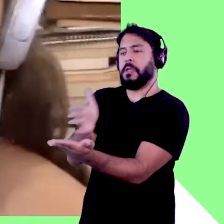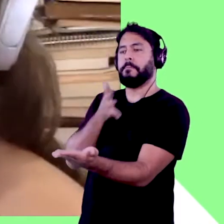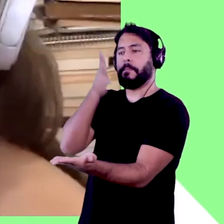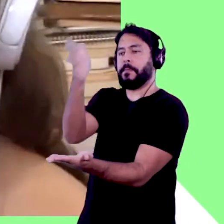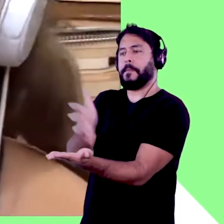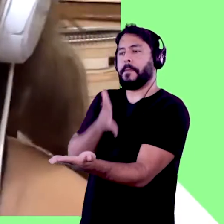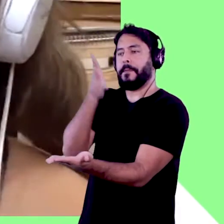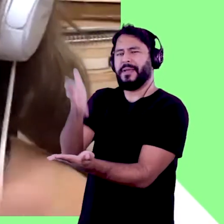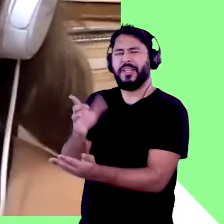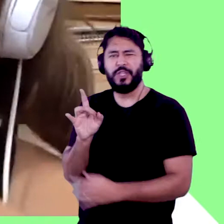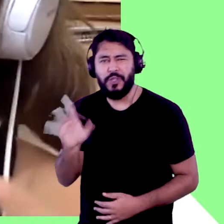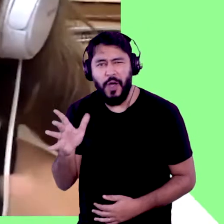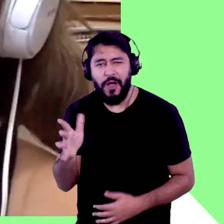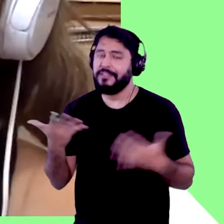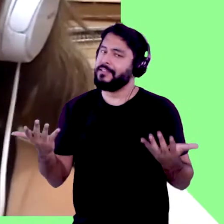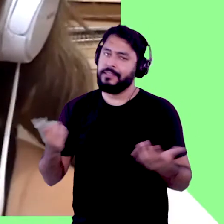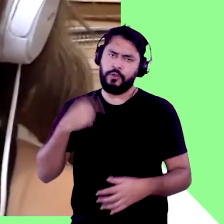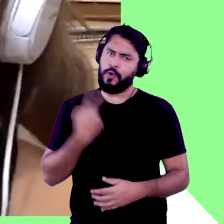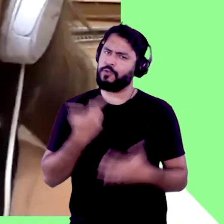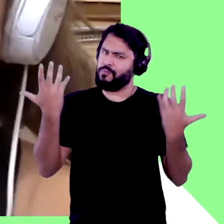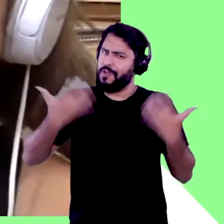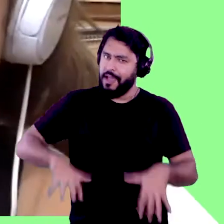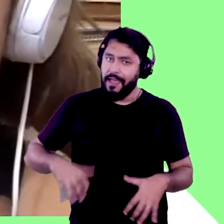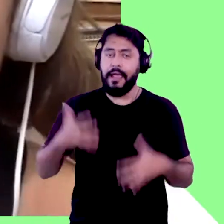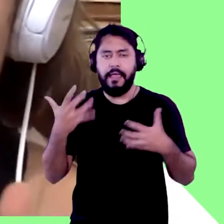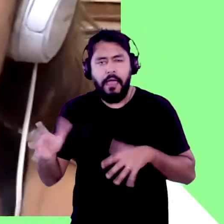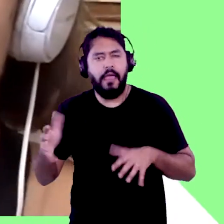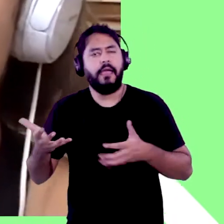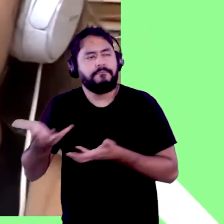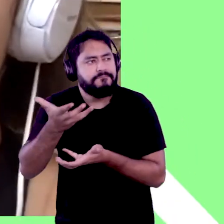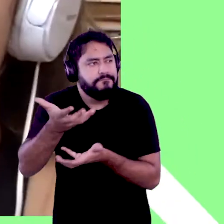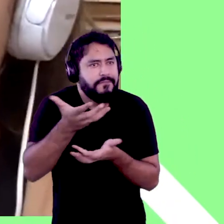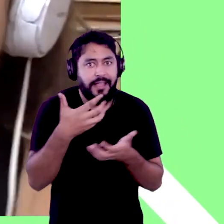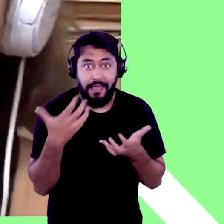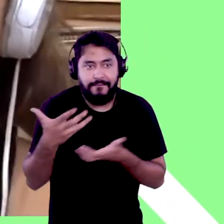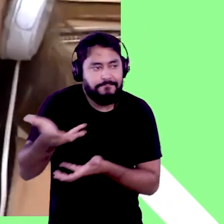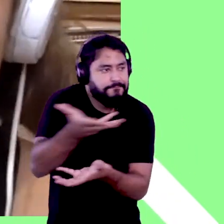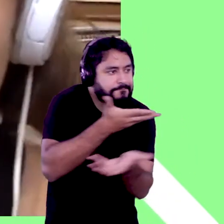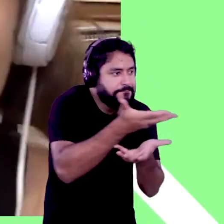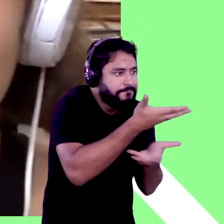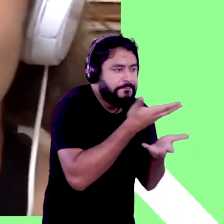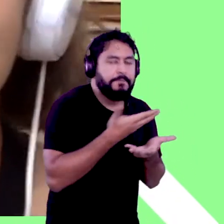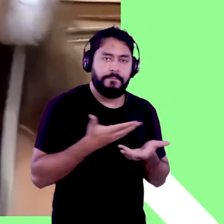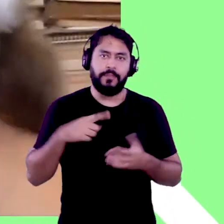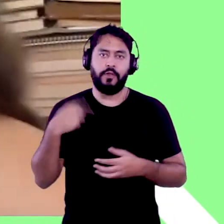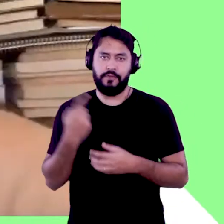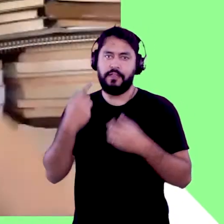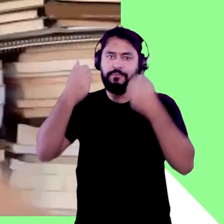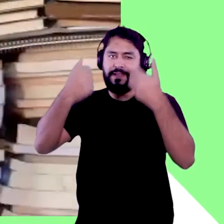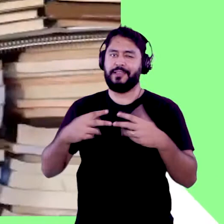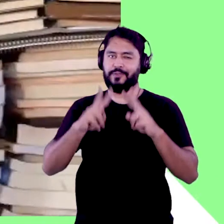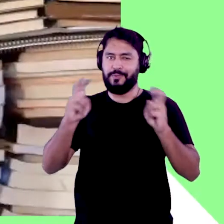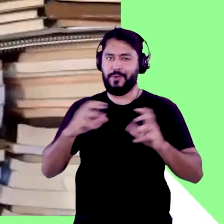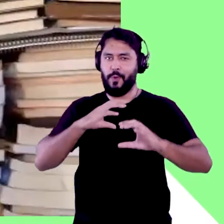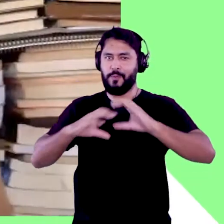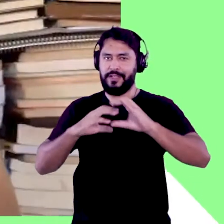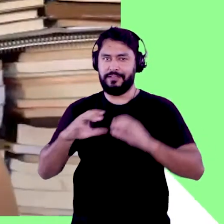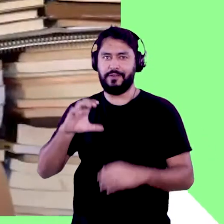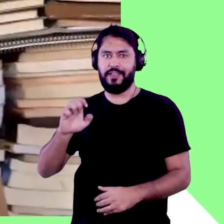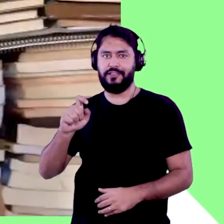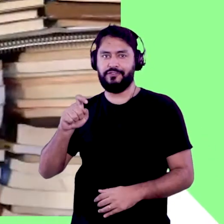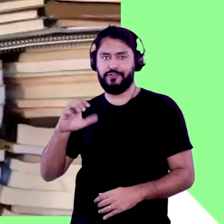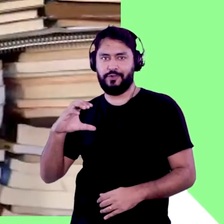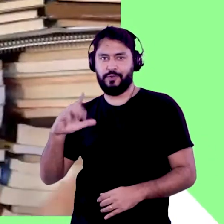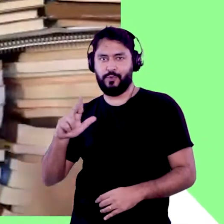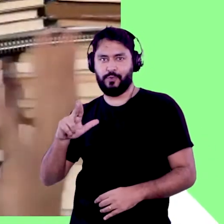não quer, que é um pouco também que a gente vai conversar aqui, né, Cláudio, sobre comunicação exclusiva. Então, eu vou começar falando